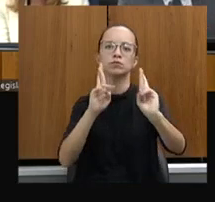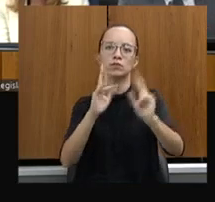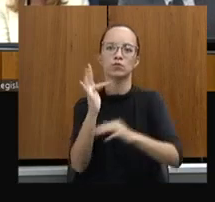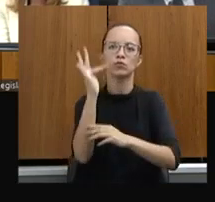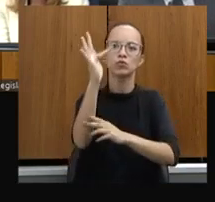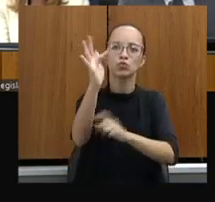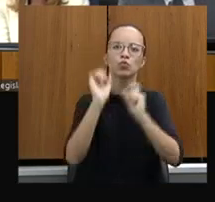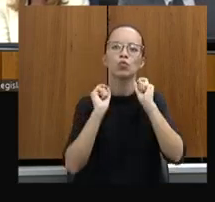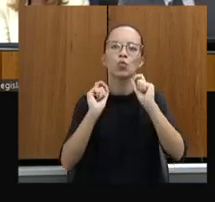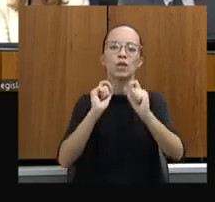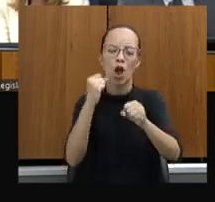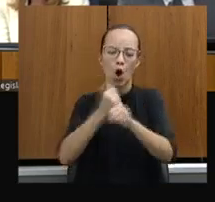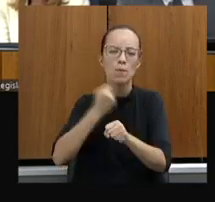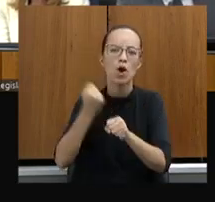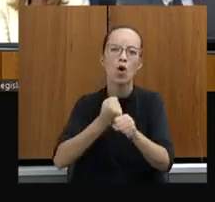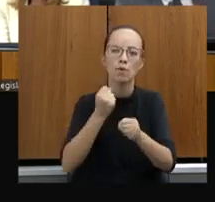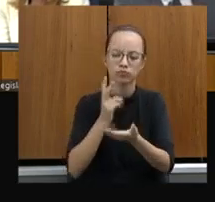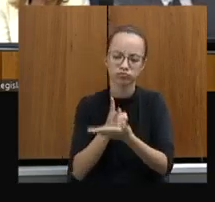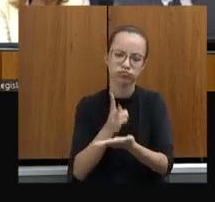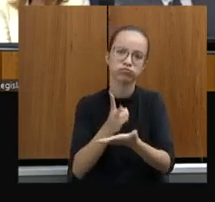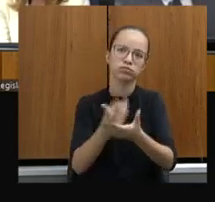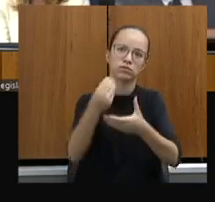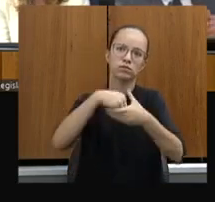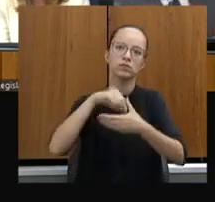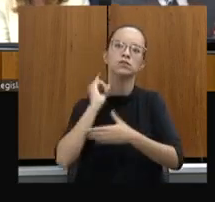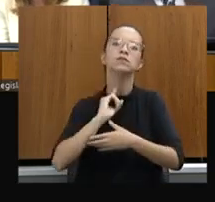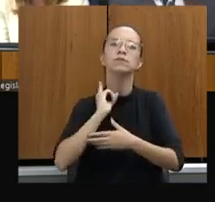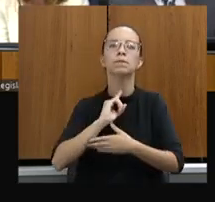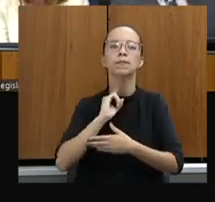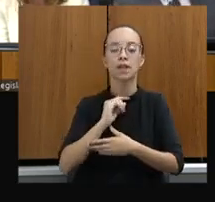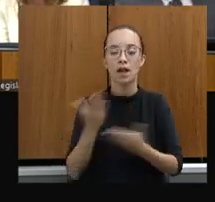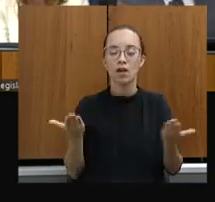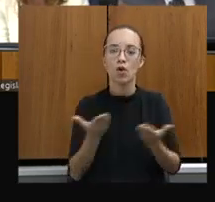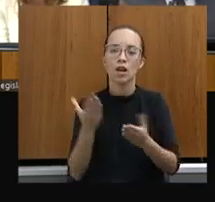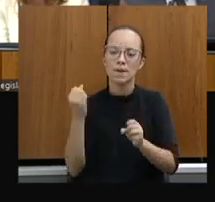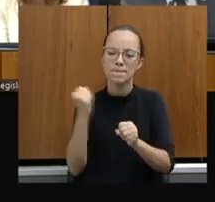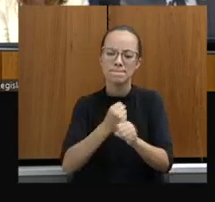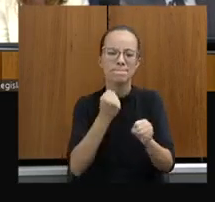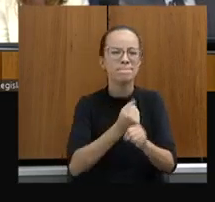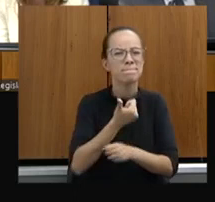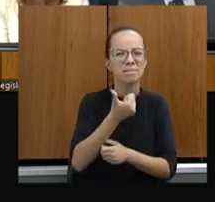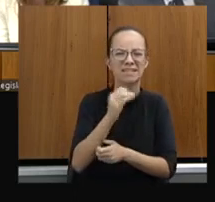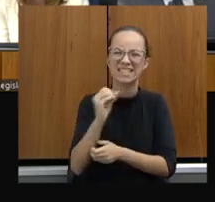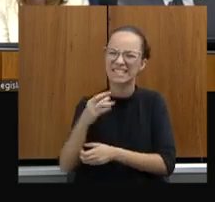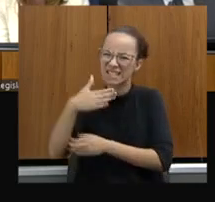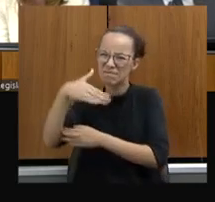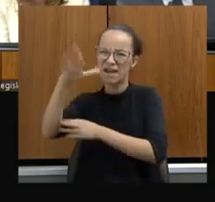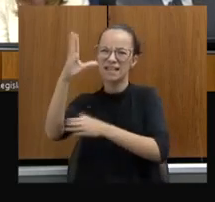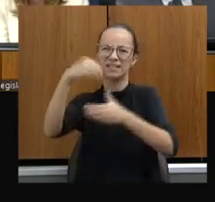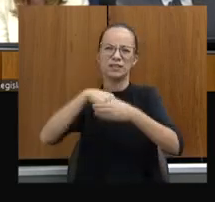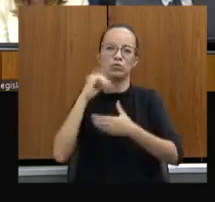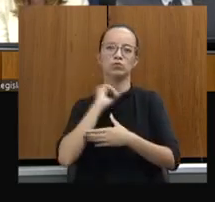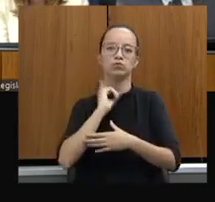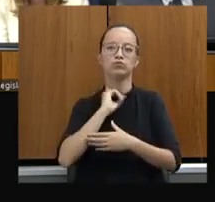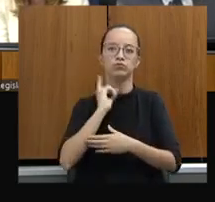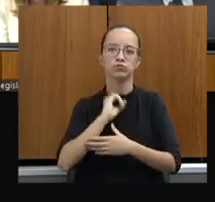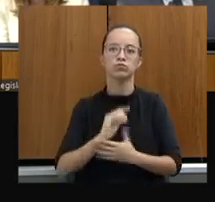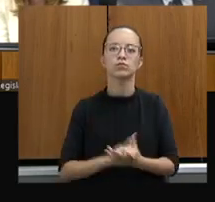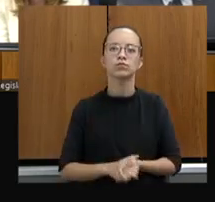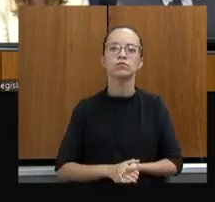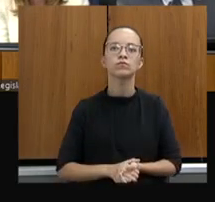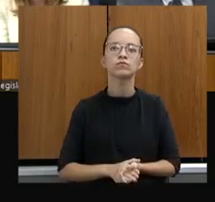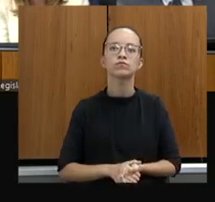tenha cada vez mais obras em andamento no nosso estado hoje já são mais de 100 obras rodoviárias em andamento em Minas Gerais